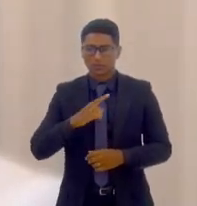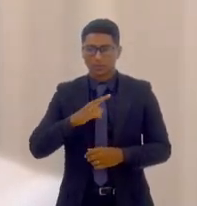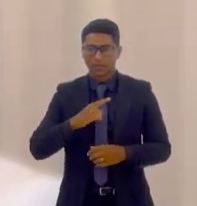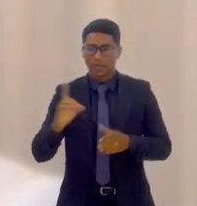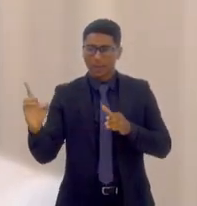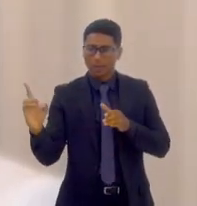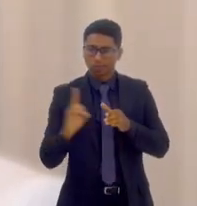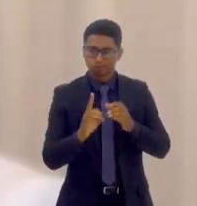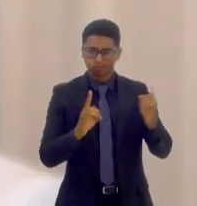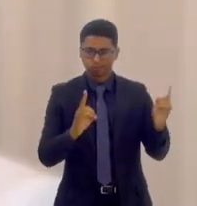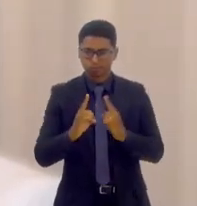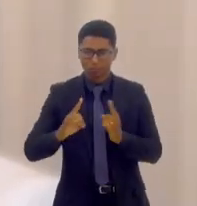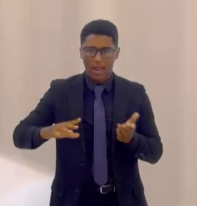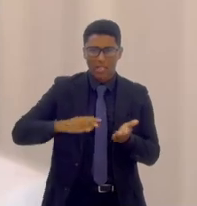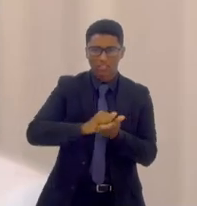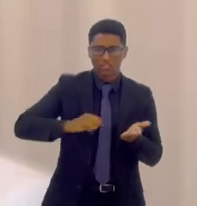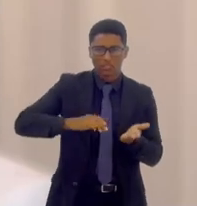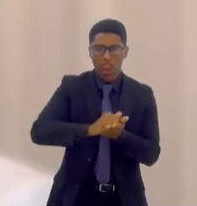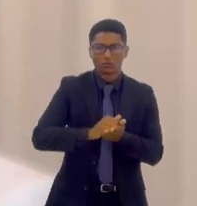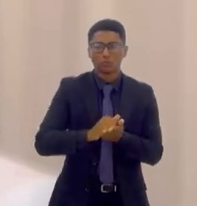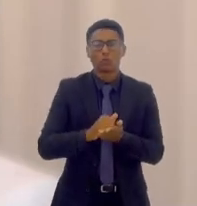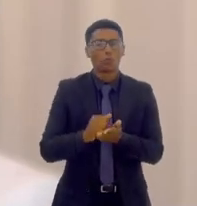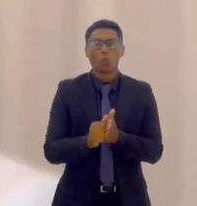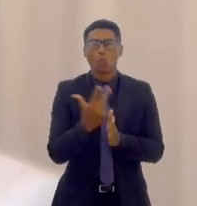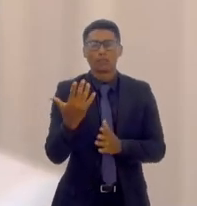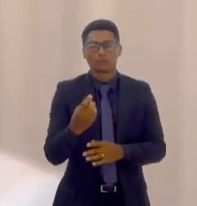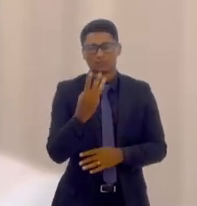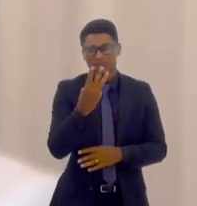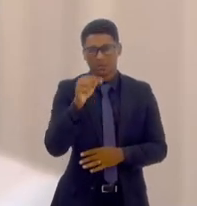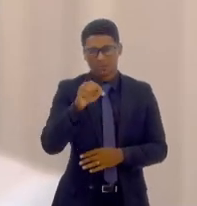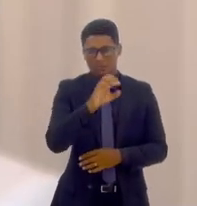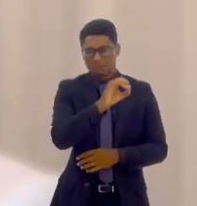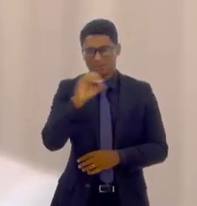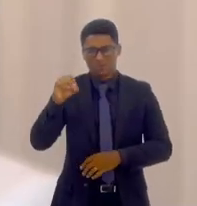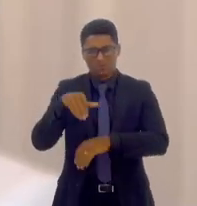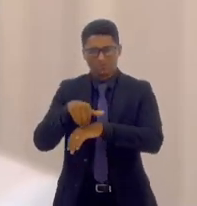mais de 3 mil associados no Brasil inteiro.